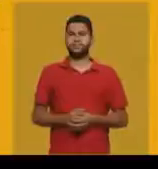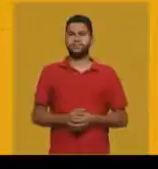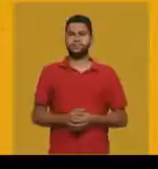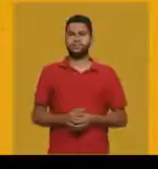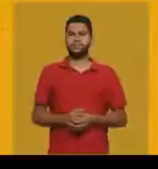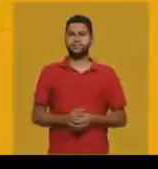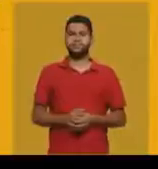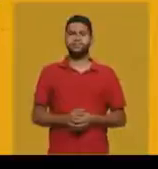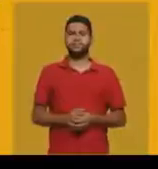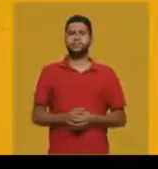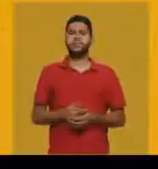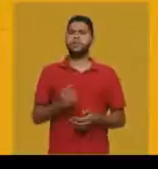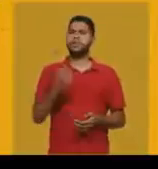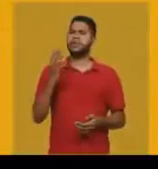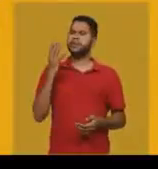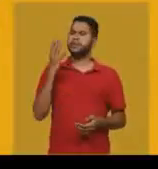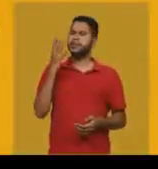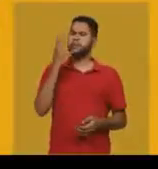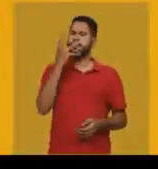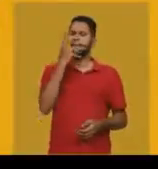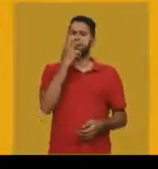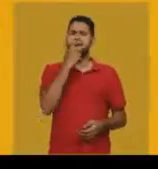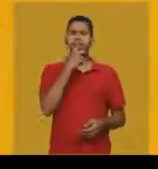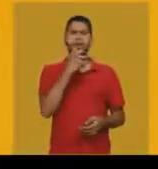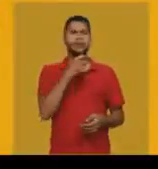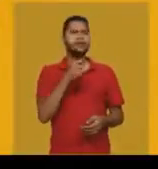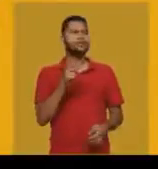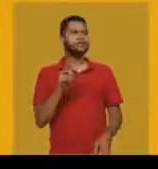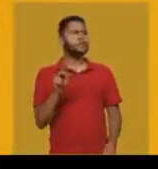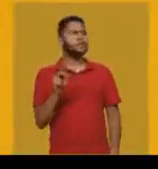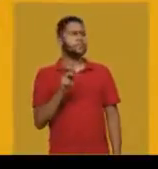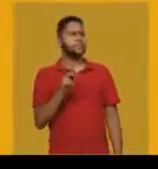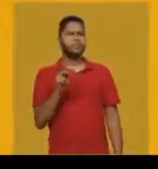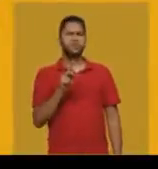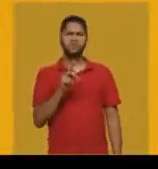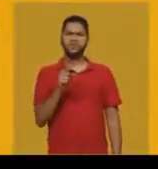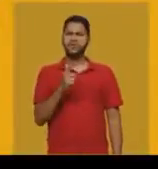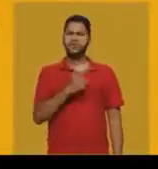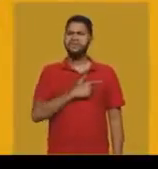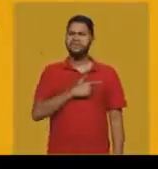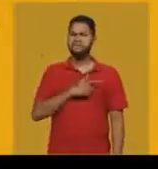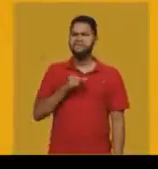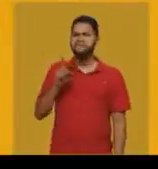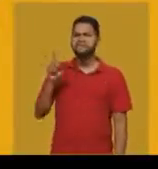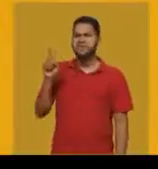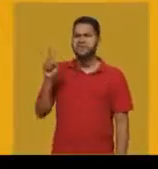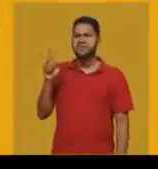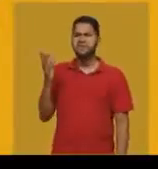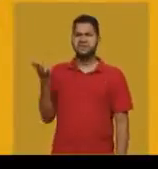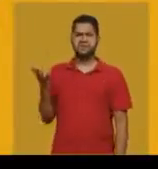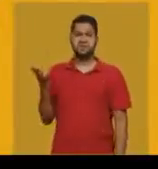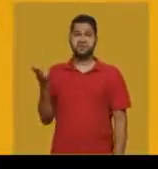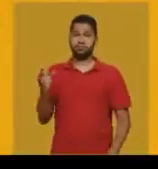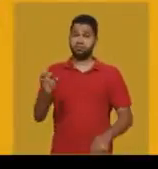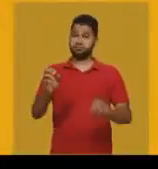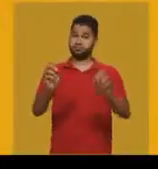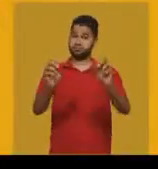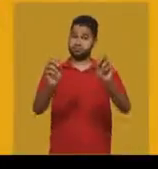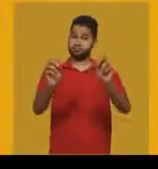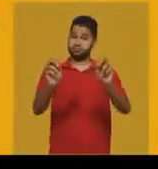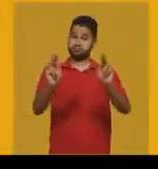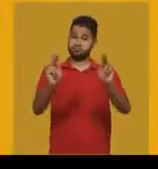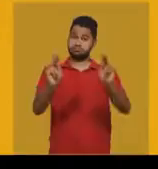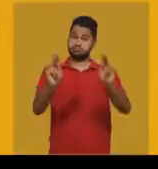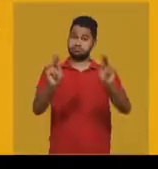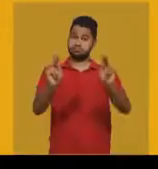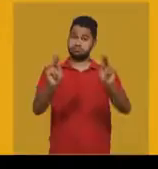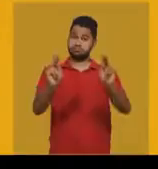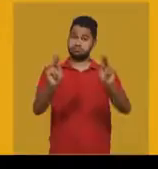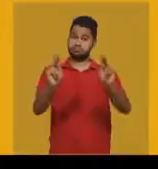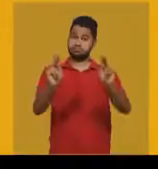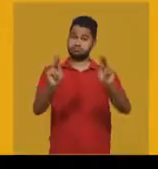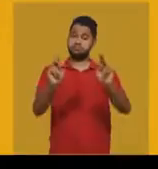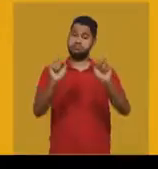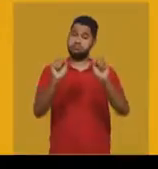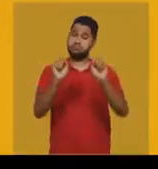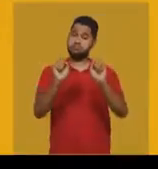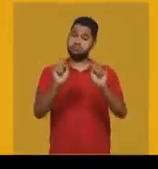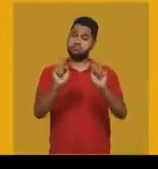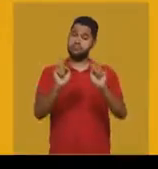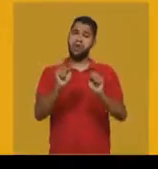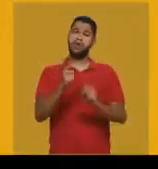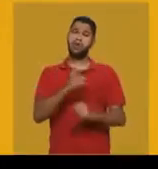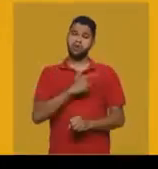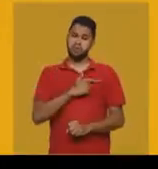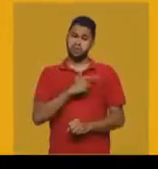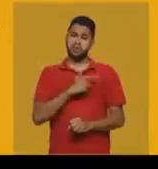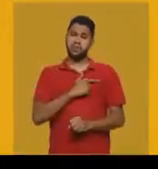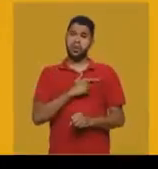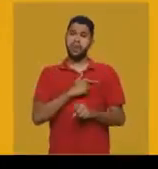E quanta beleza, professora, mas isso é muito feio. Ok, pode ser um objeto